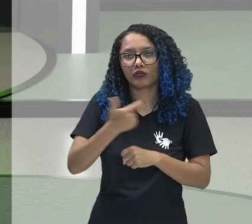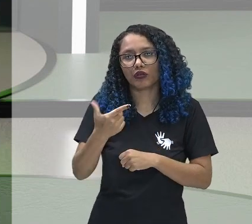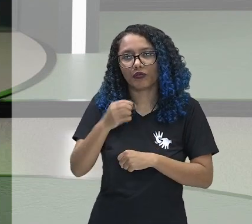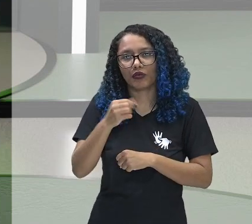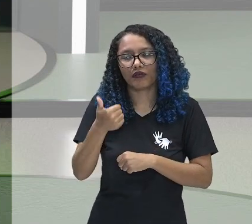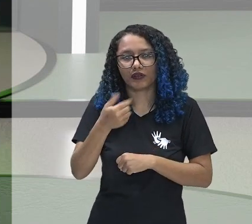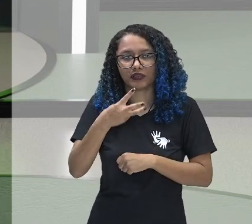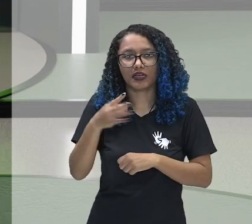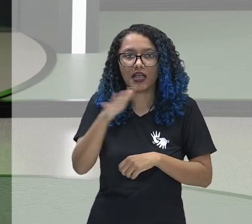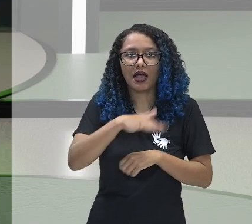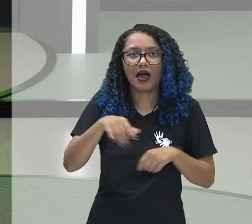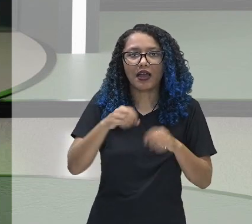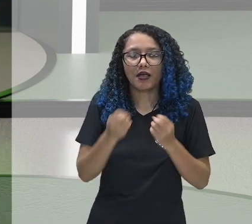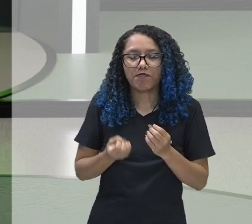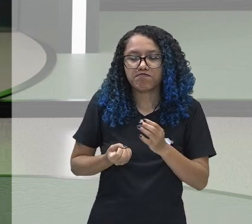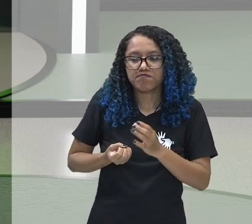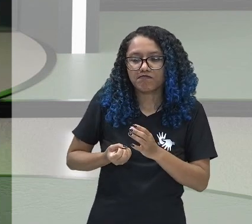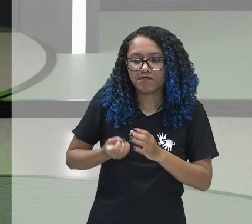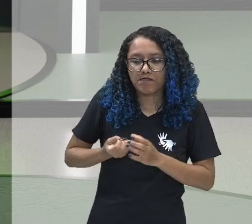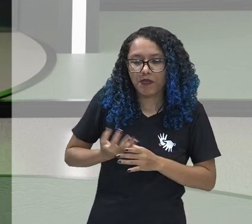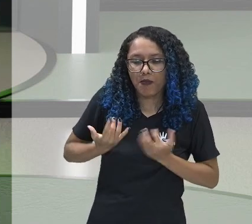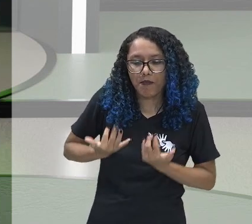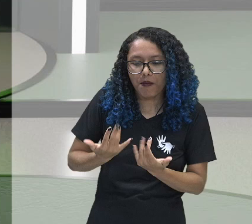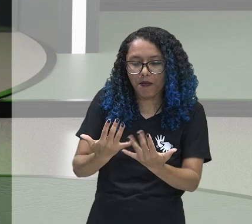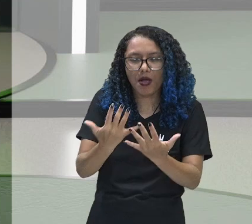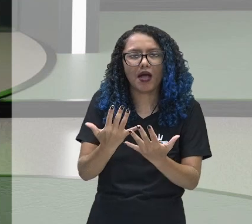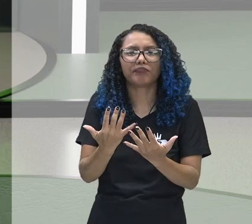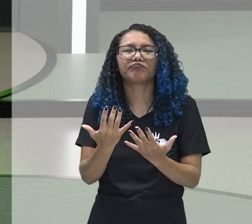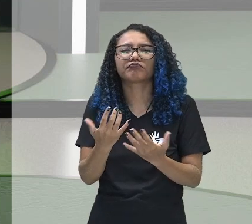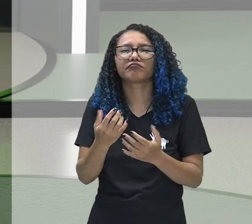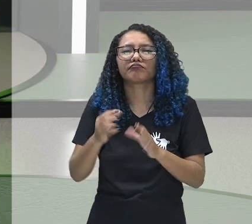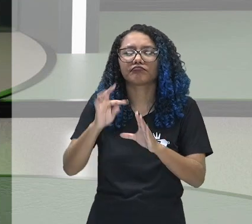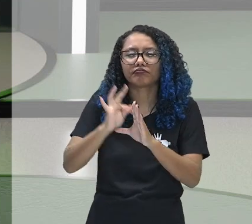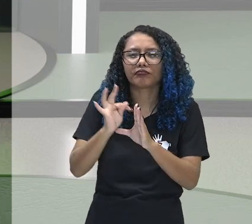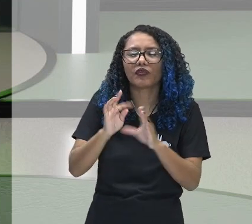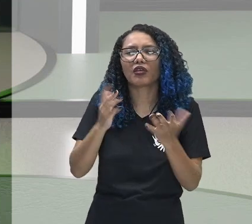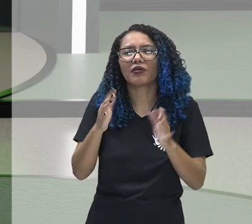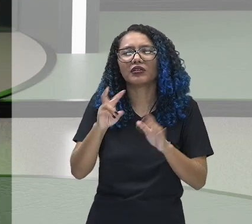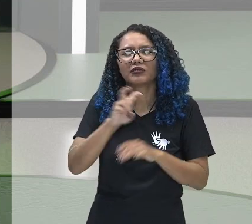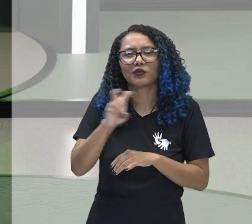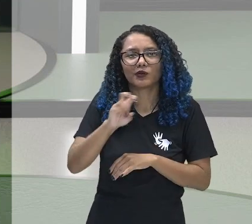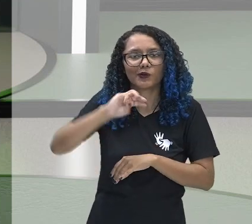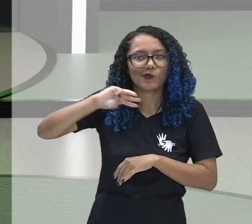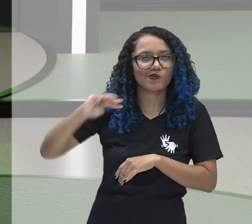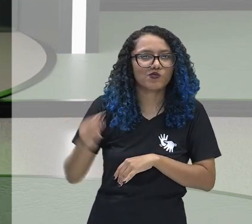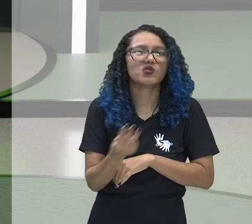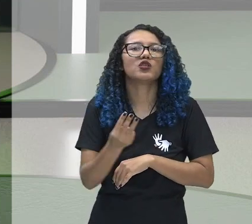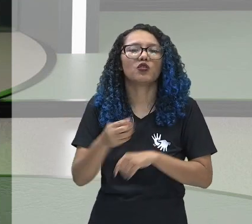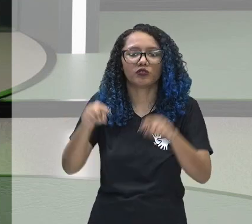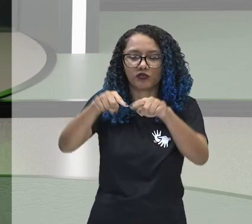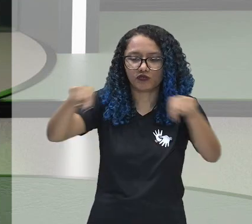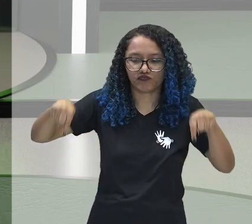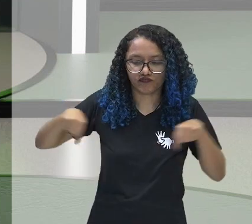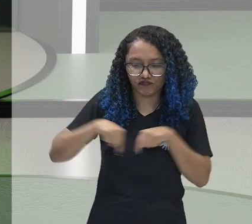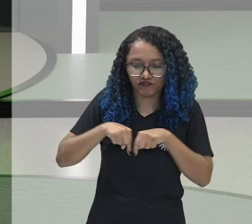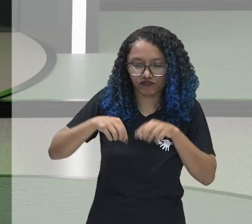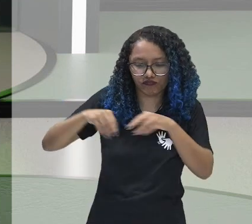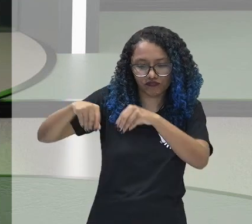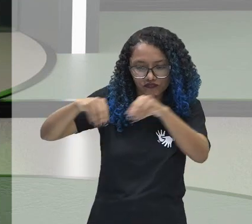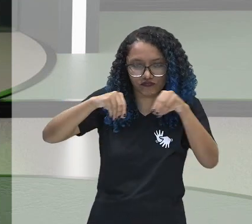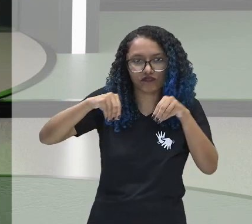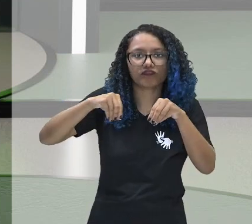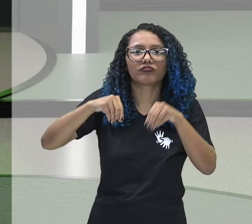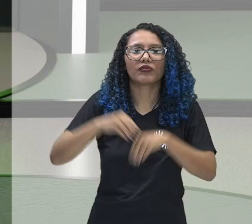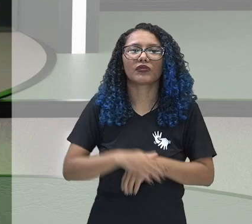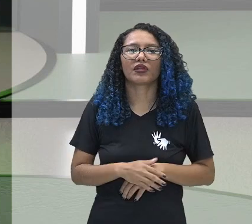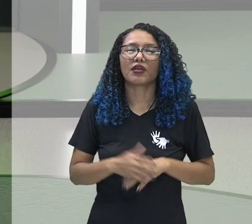com cultivares transgênicos no Brasil foi de aproximadamente 55 milhões de hectares, o que representa atualmente cerca